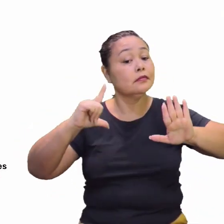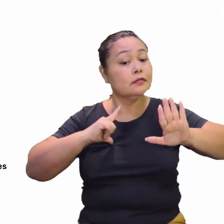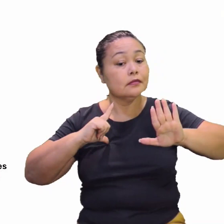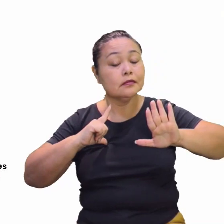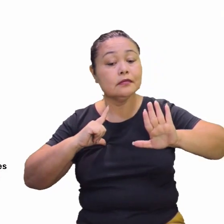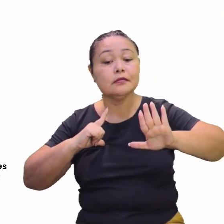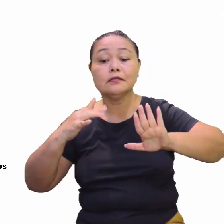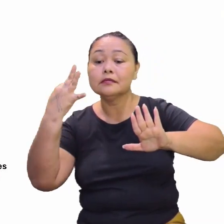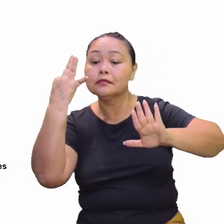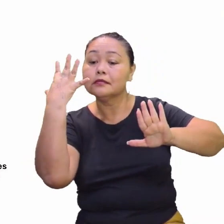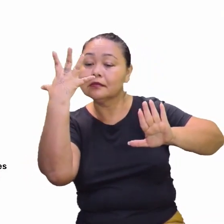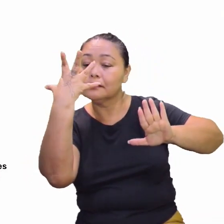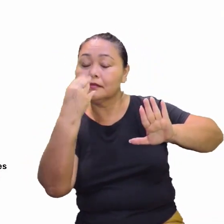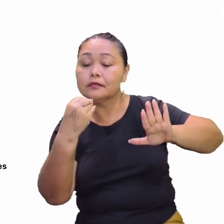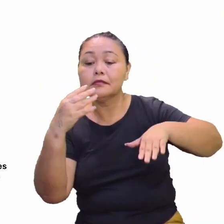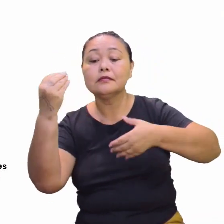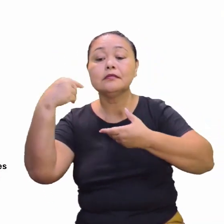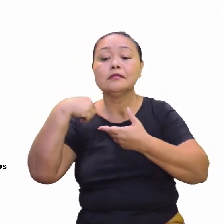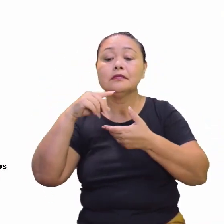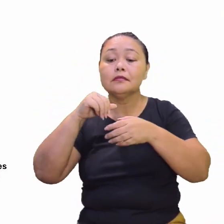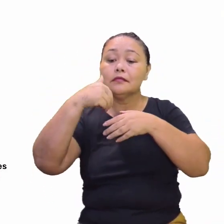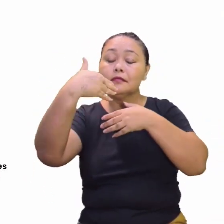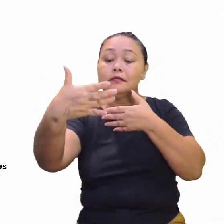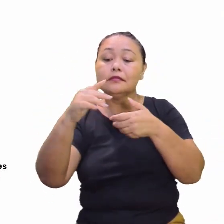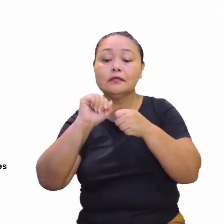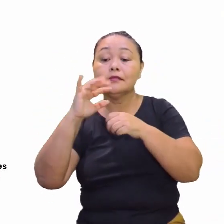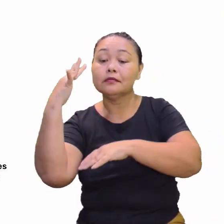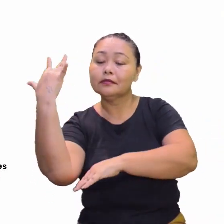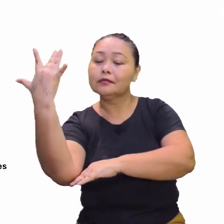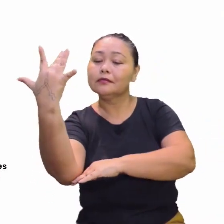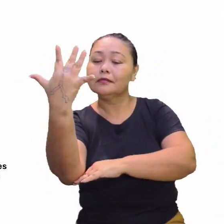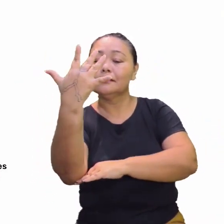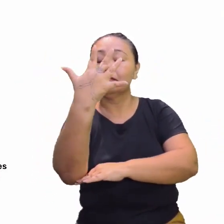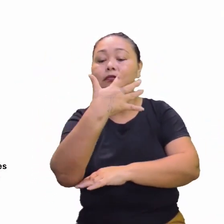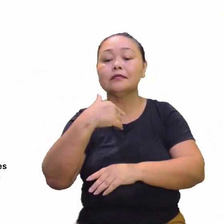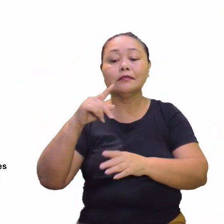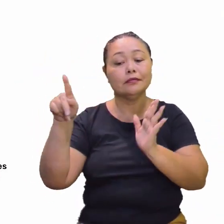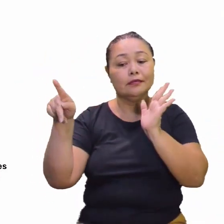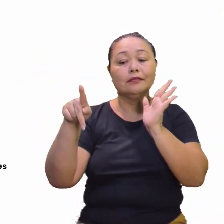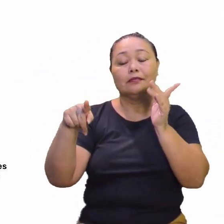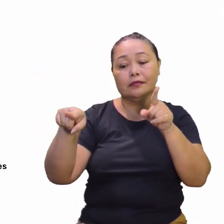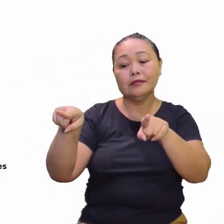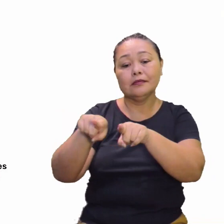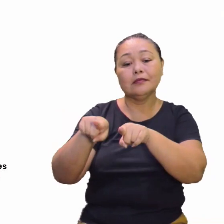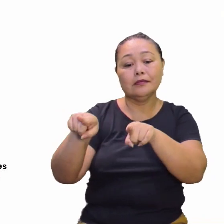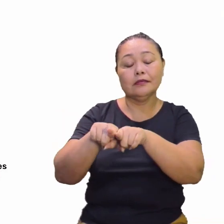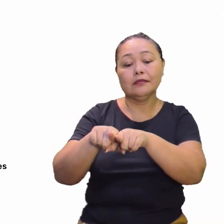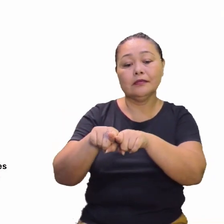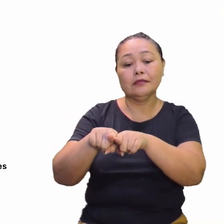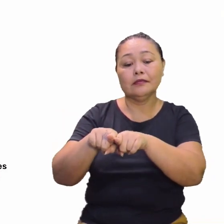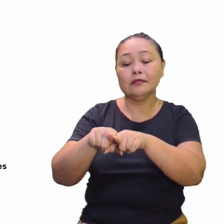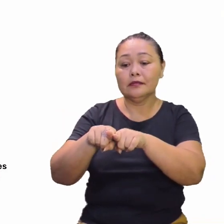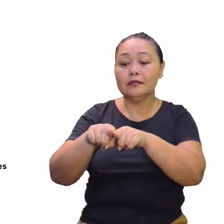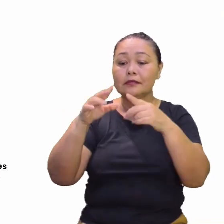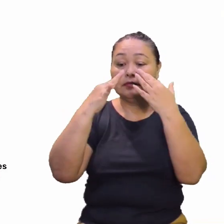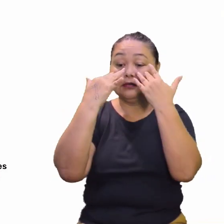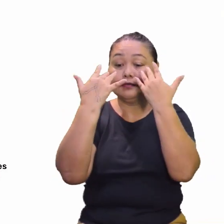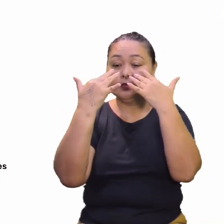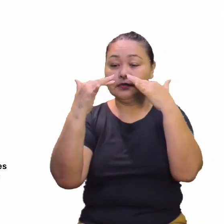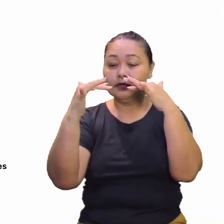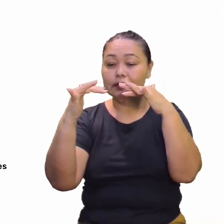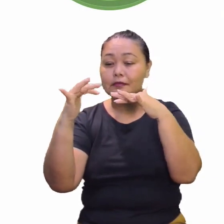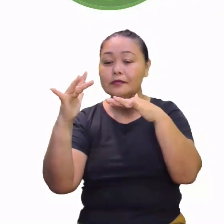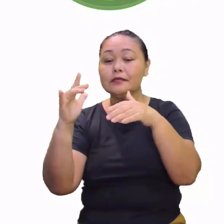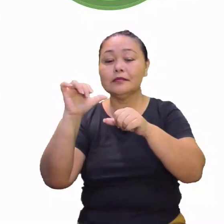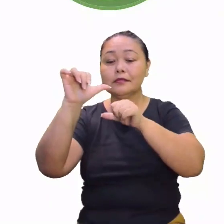gente tem essas belezas no estado, além das naturais, paisagens naturais, também nós temos atrativos